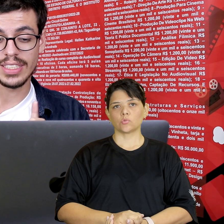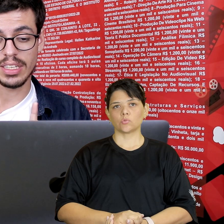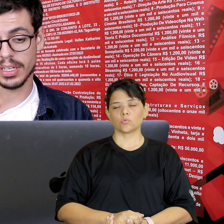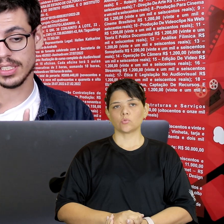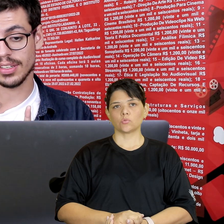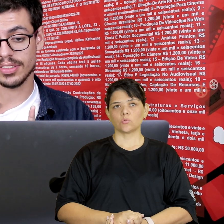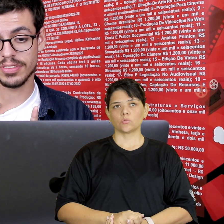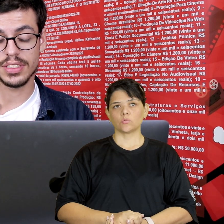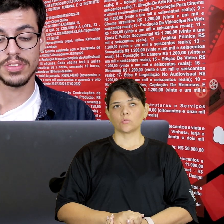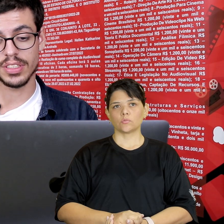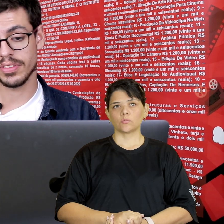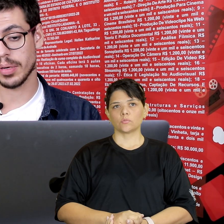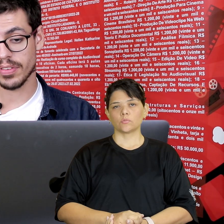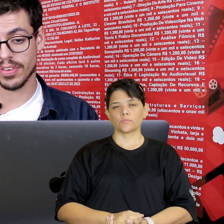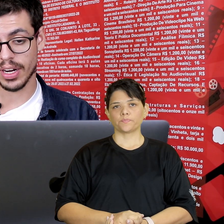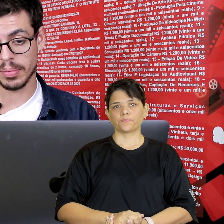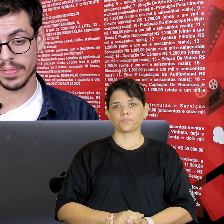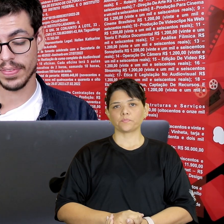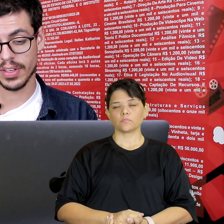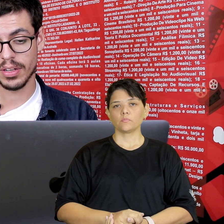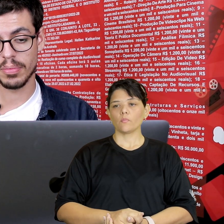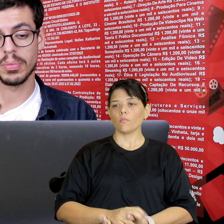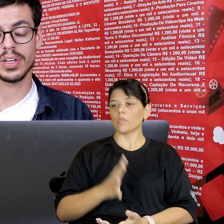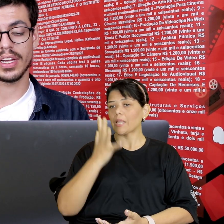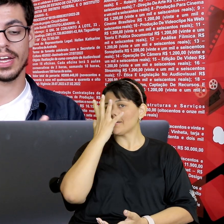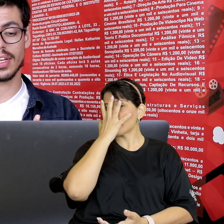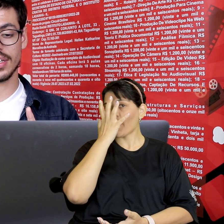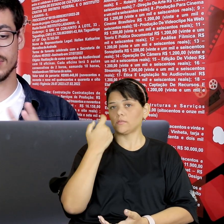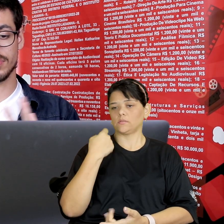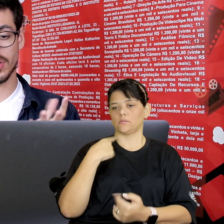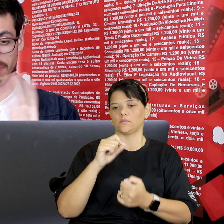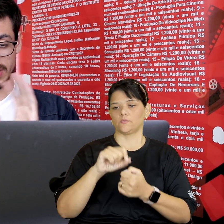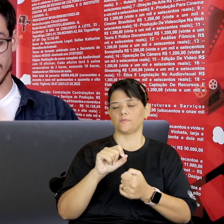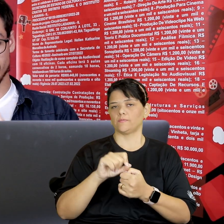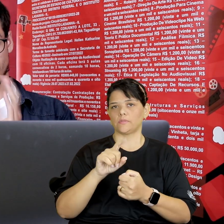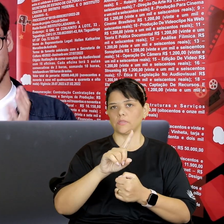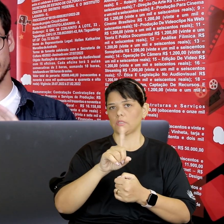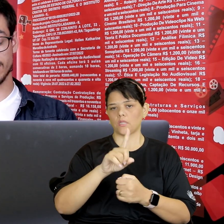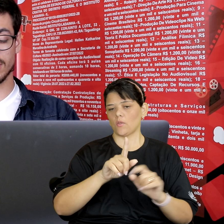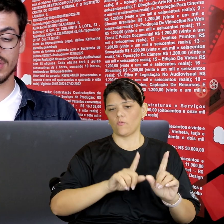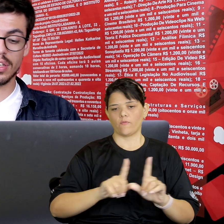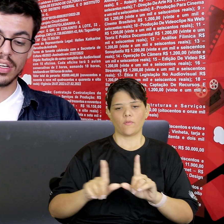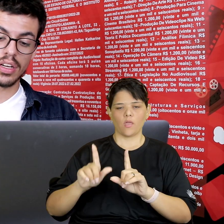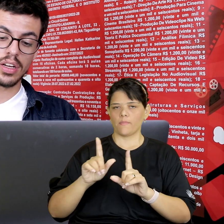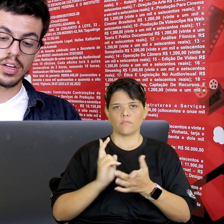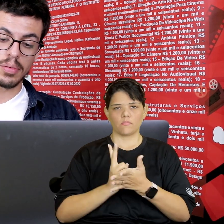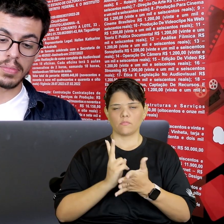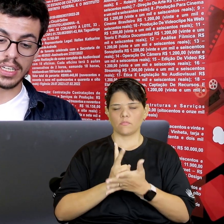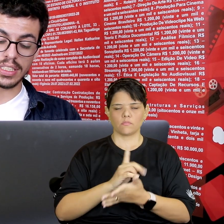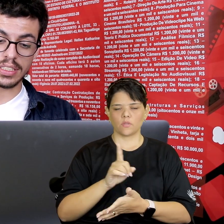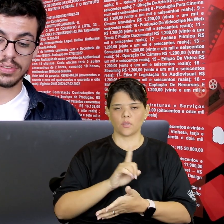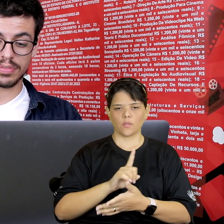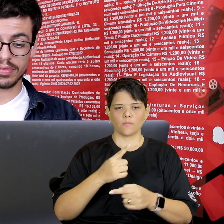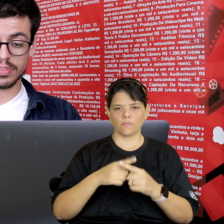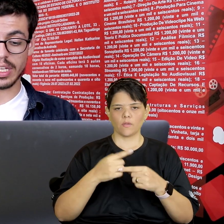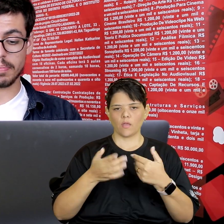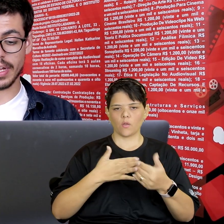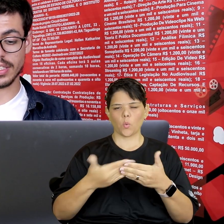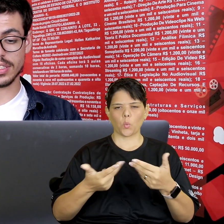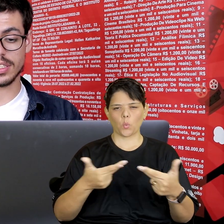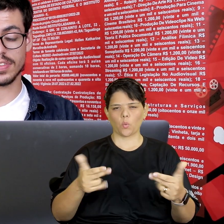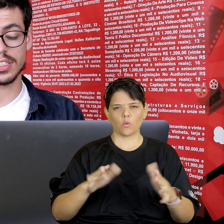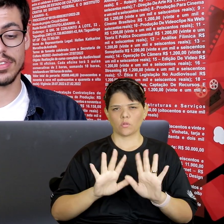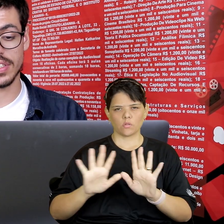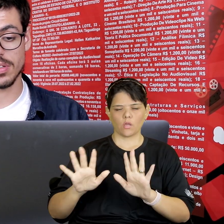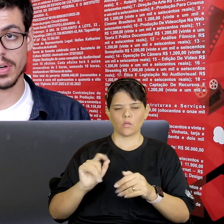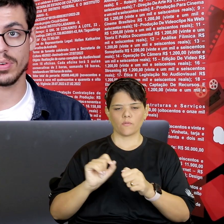Não, essa máscara que eu fiz não foi frame a frame, porque ela foi uma máscara de qualquer jeito. Mas